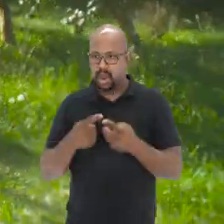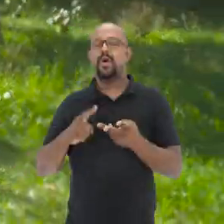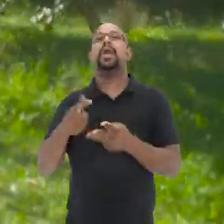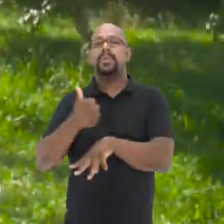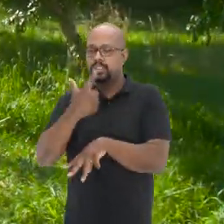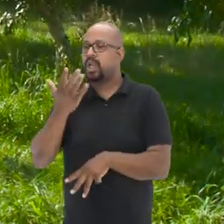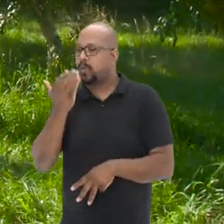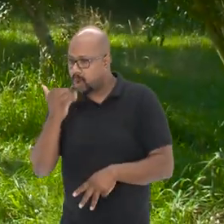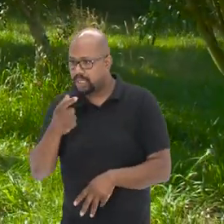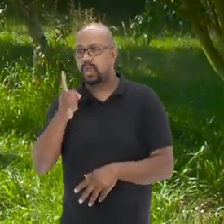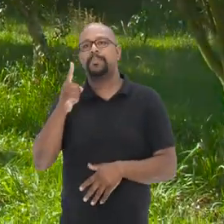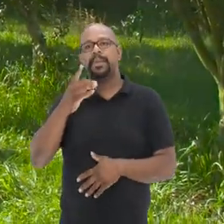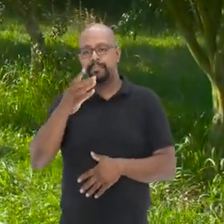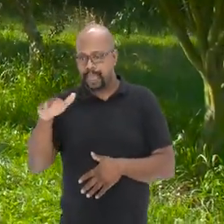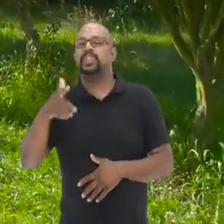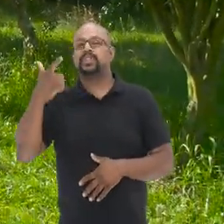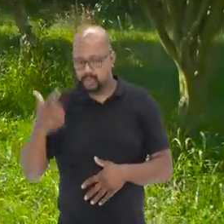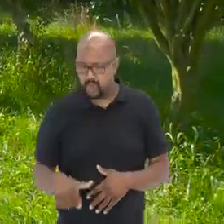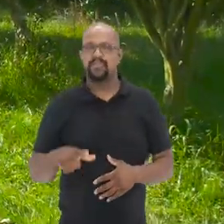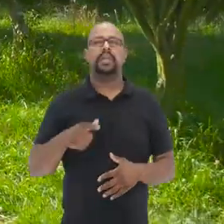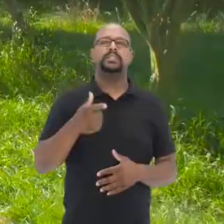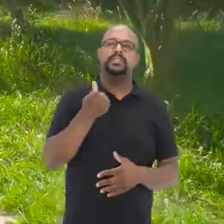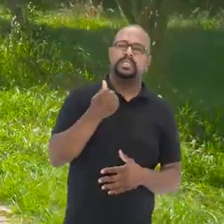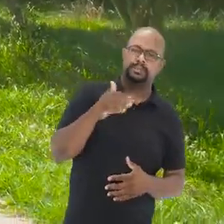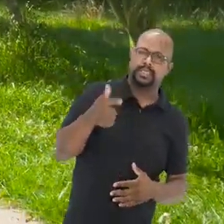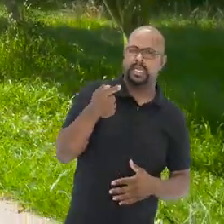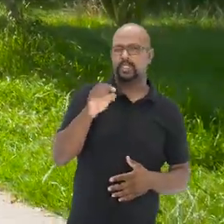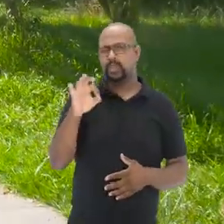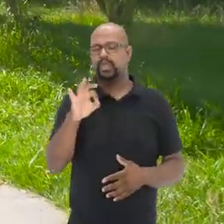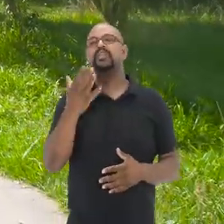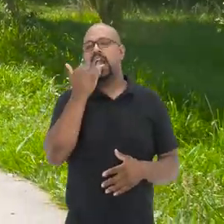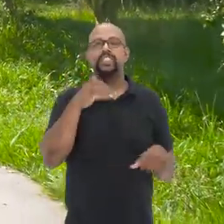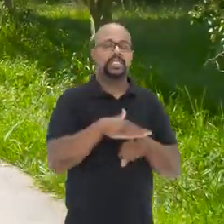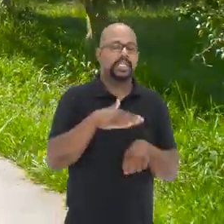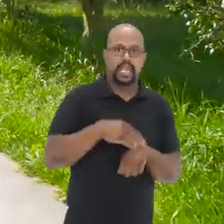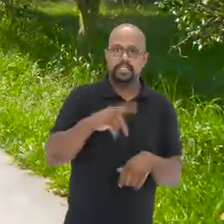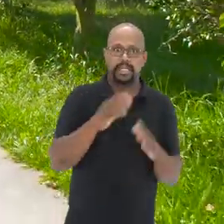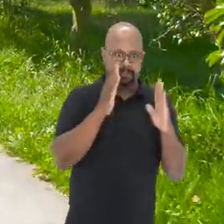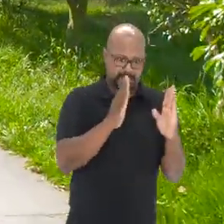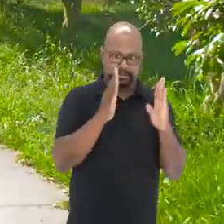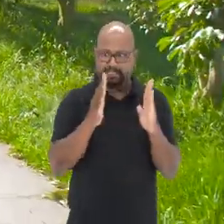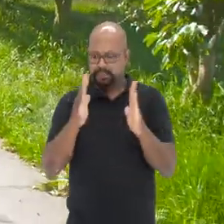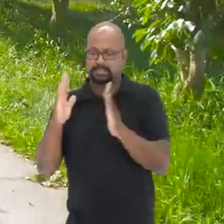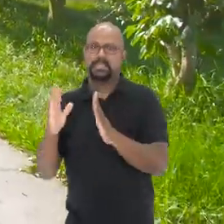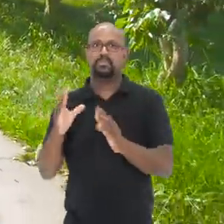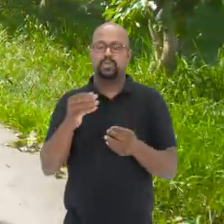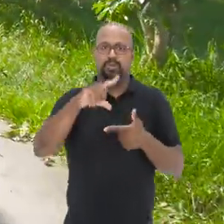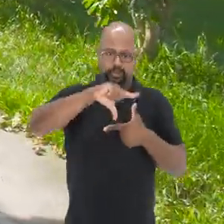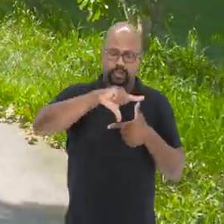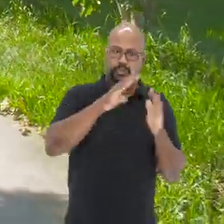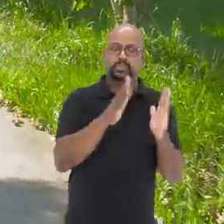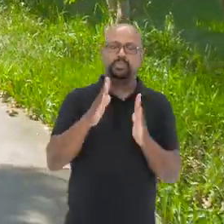aí meio-dia já vai almoçar, e aí 1h30 começa de novo, e aí quando é 6h30, 7h, tu já vai jantar. Aí, tipo, é muito metódico, sabe? É